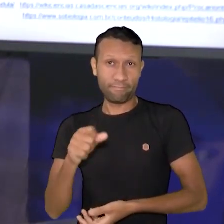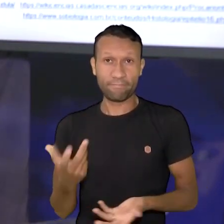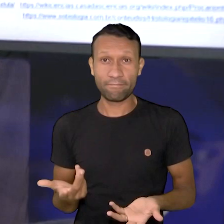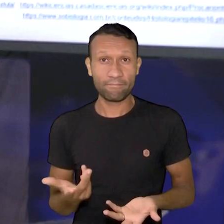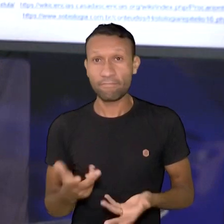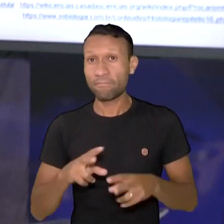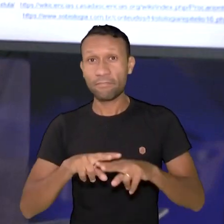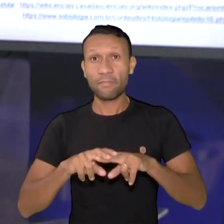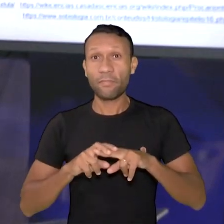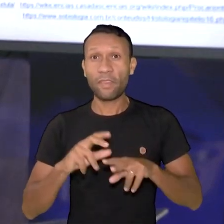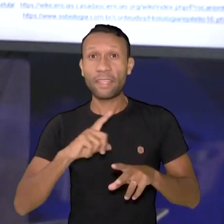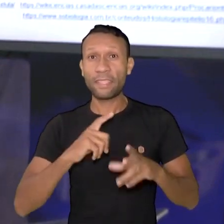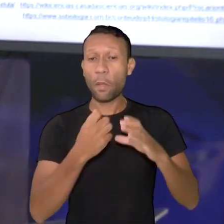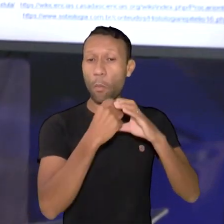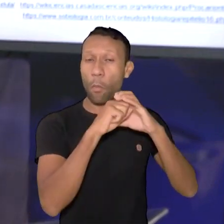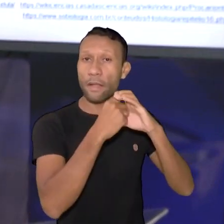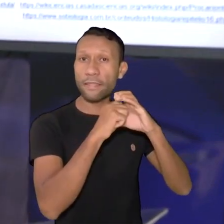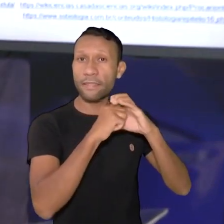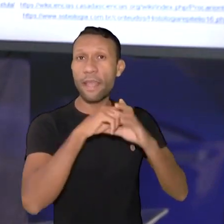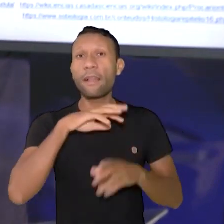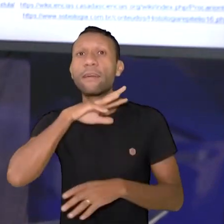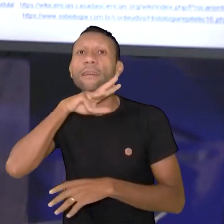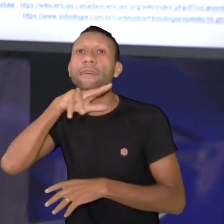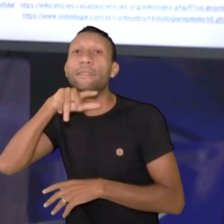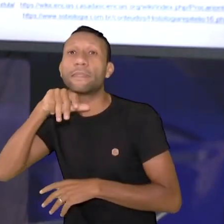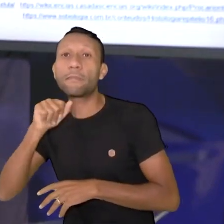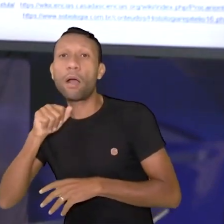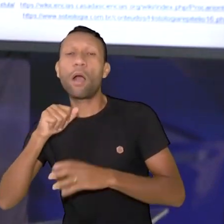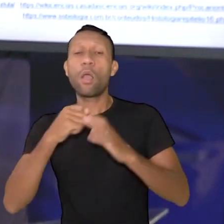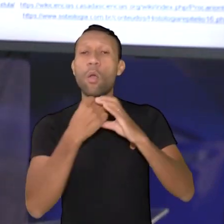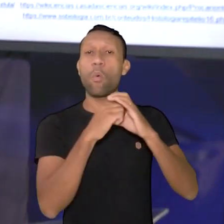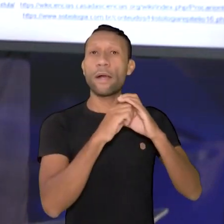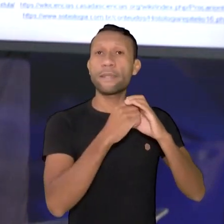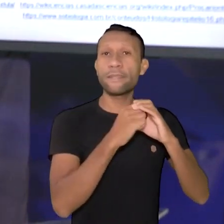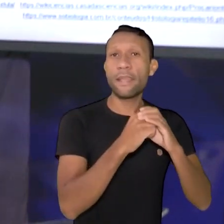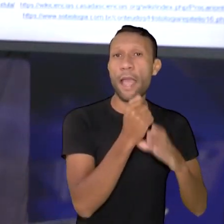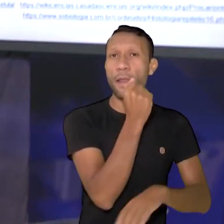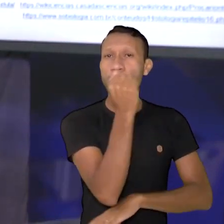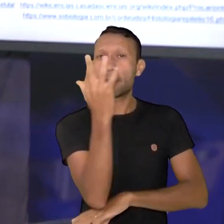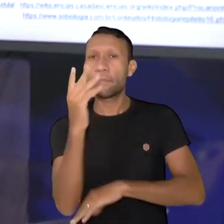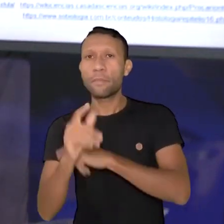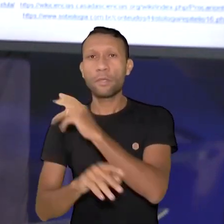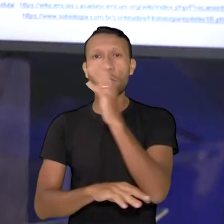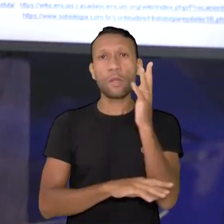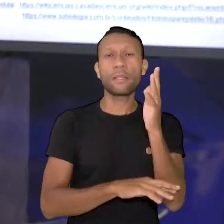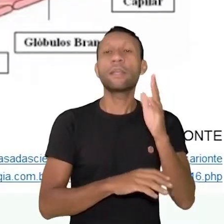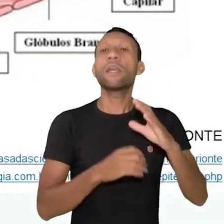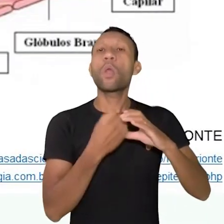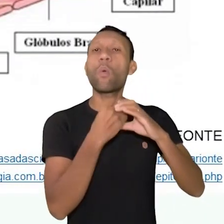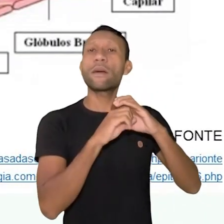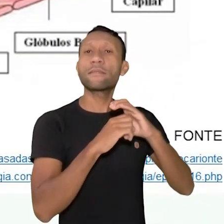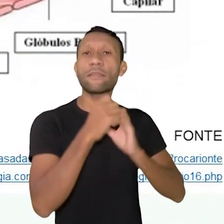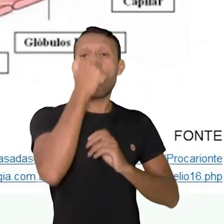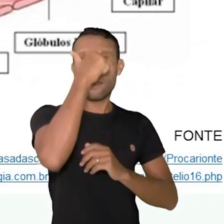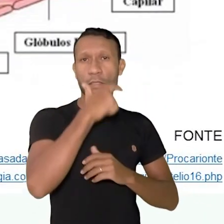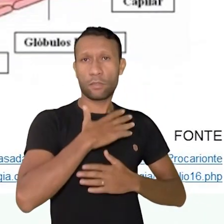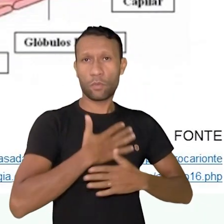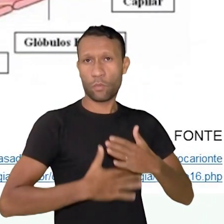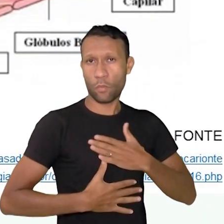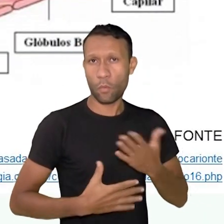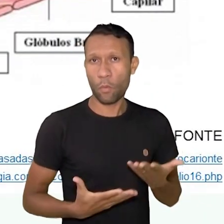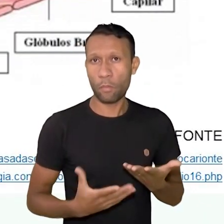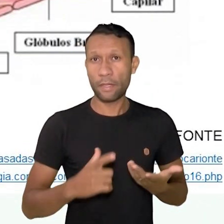Então, a gente tinha uma célula animal, uma célula vegetal e uma célula procarionte. Essas duas eu chamo